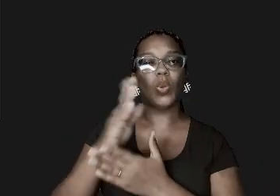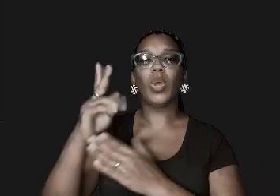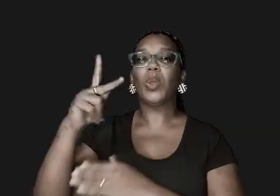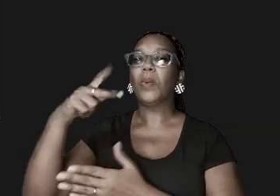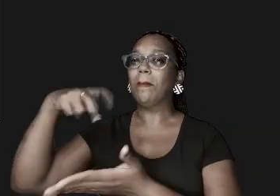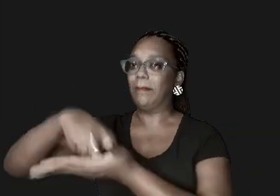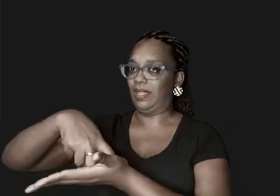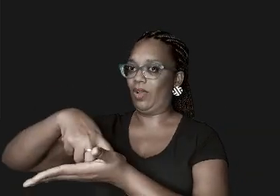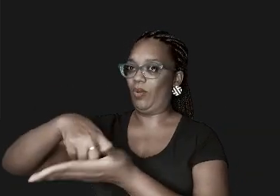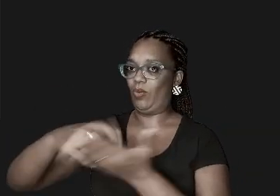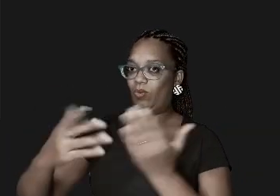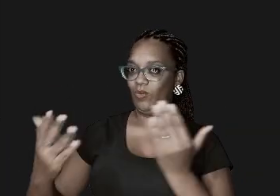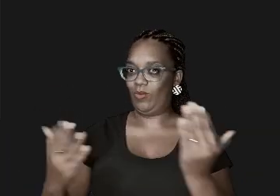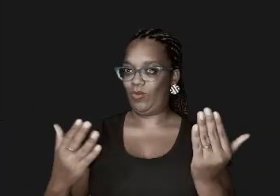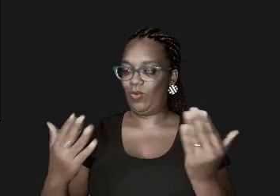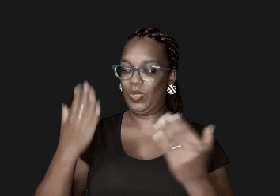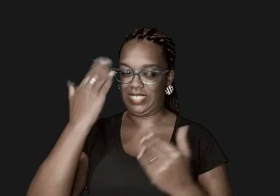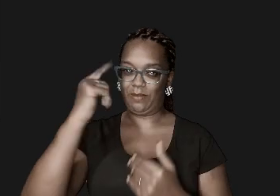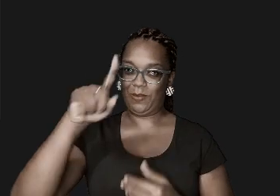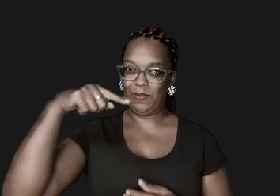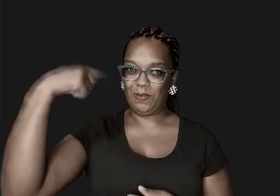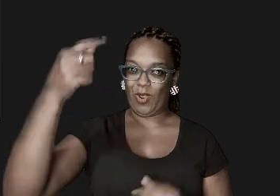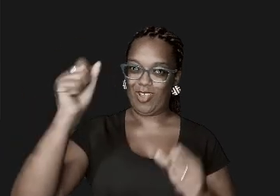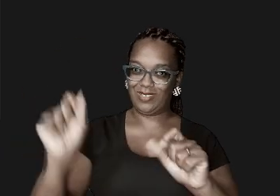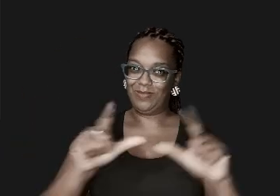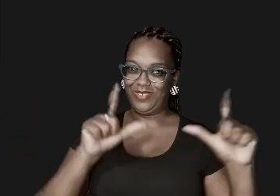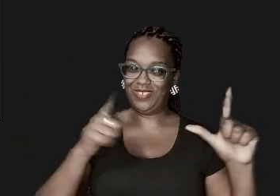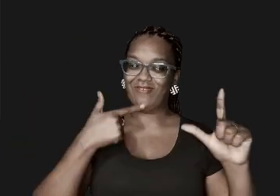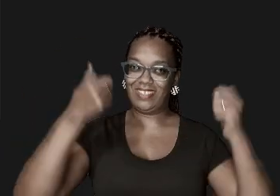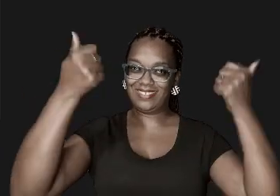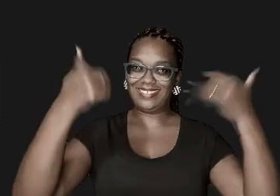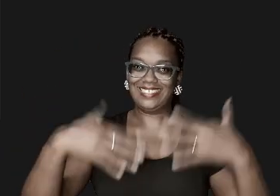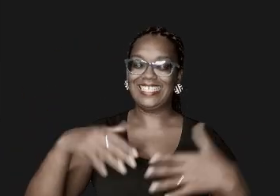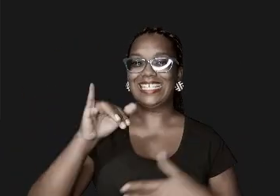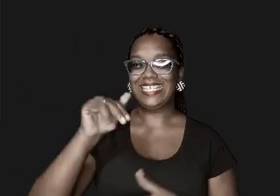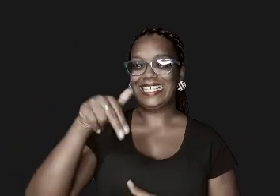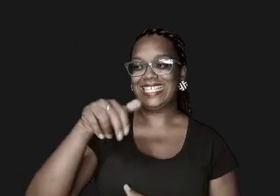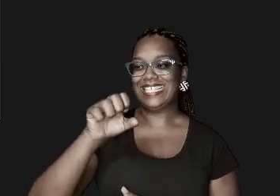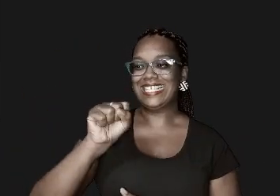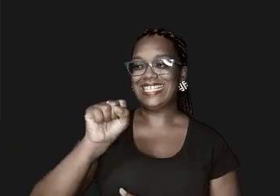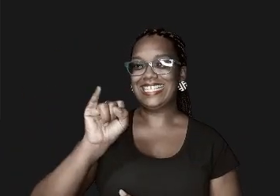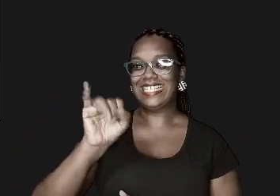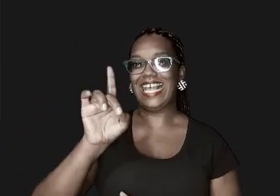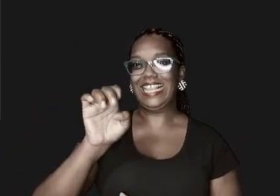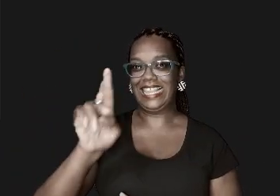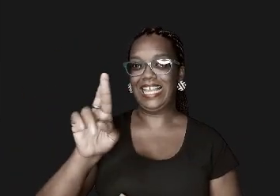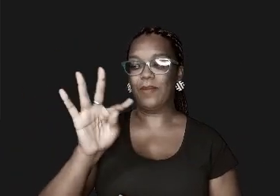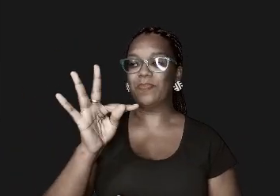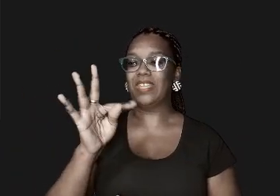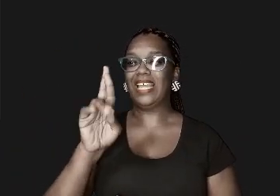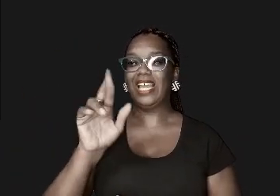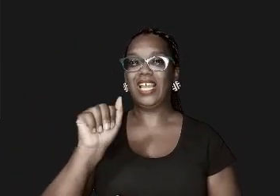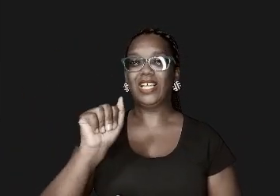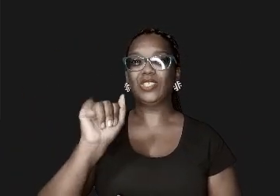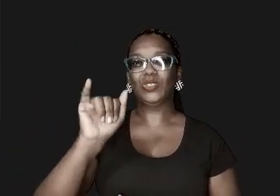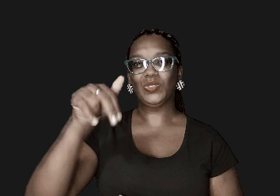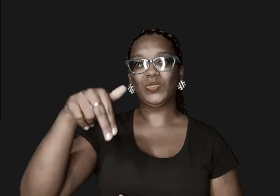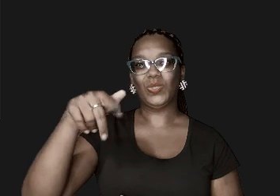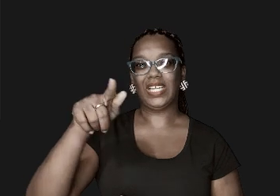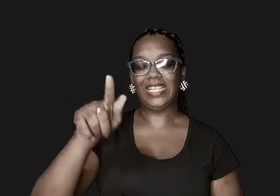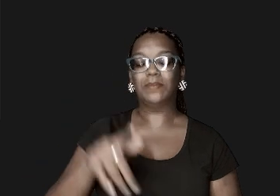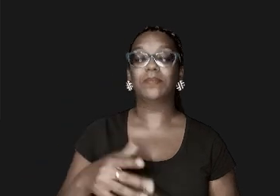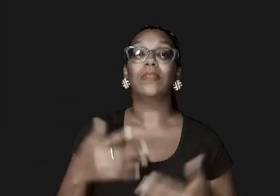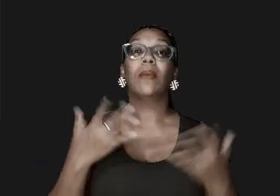de novo esse diálogo entre o administrativo sancionador e o penal eu sei que no próximo próximo